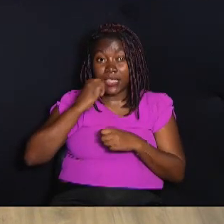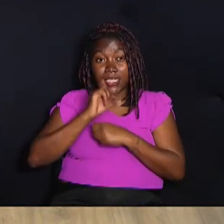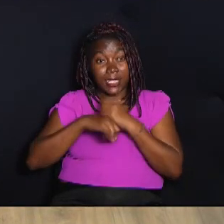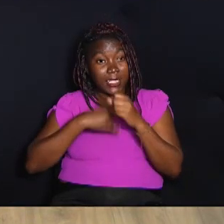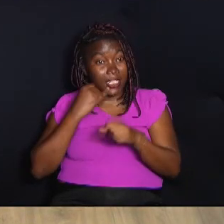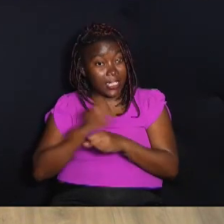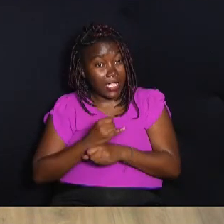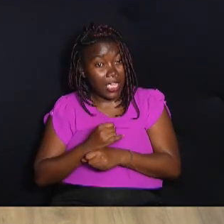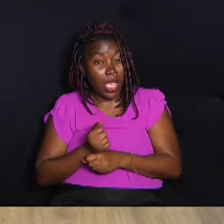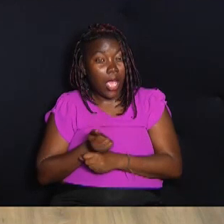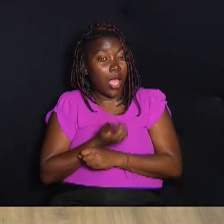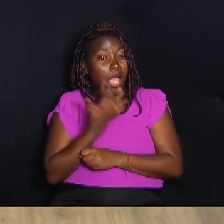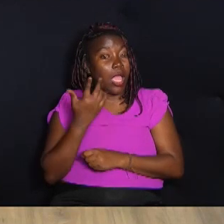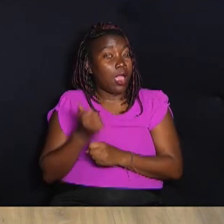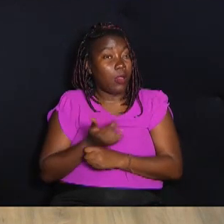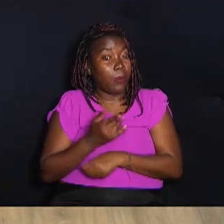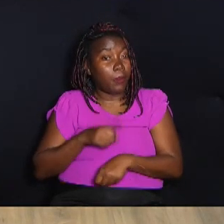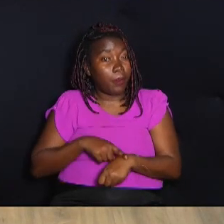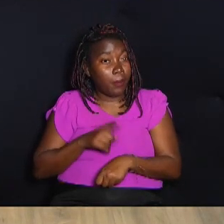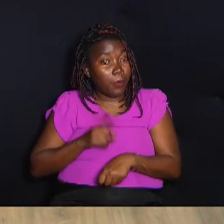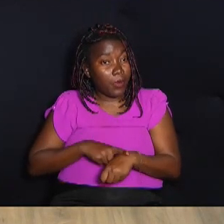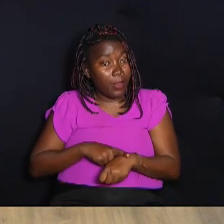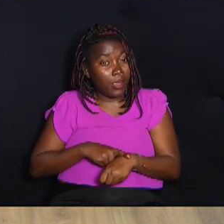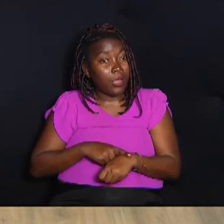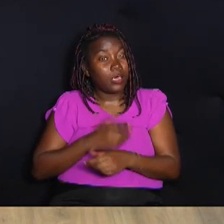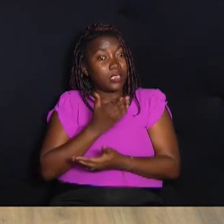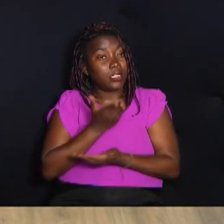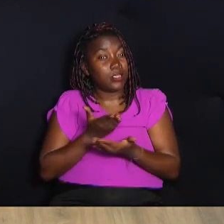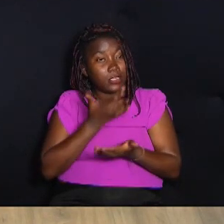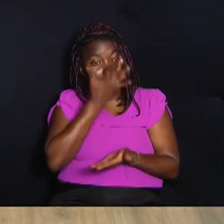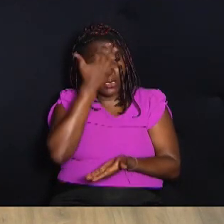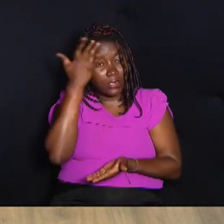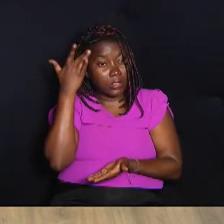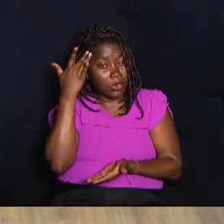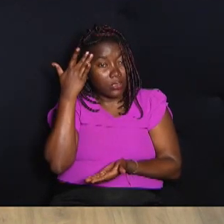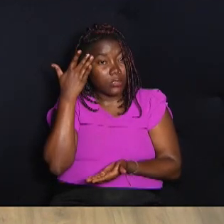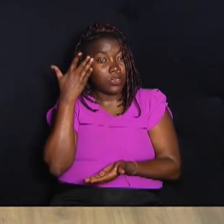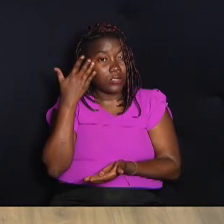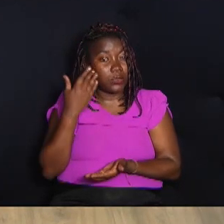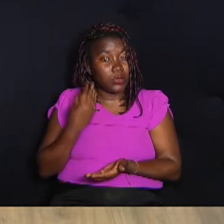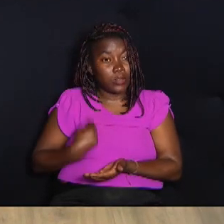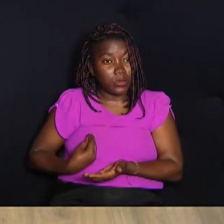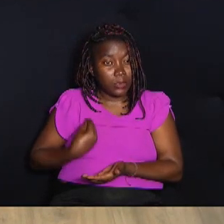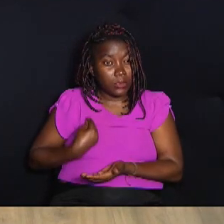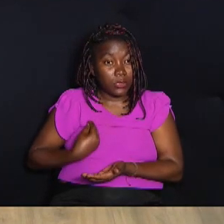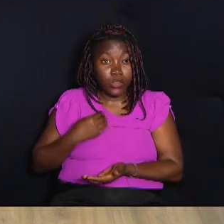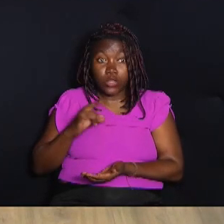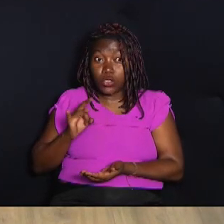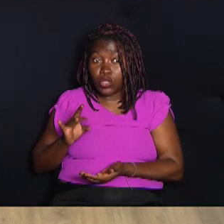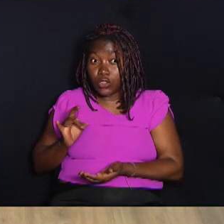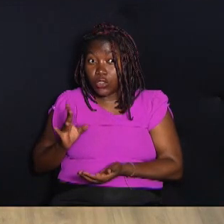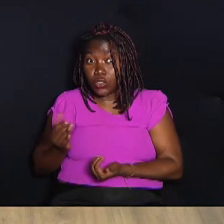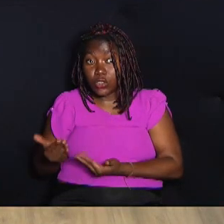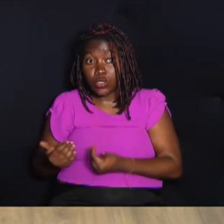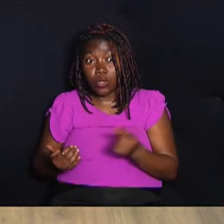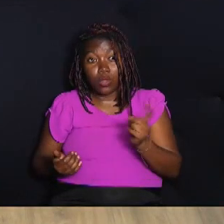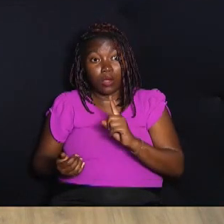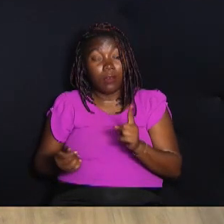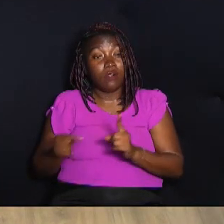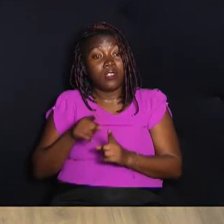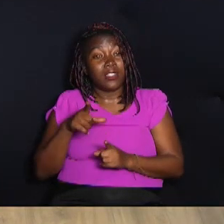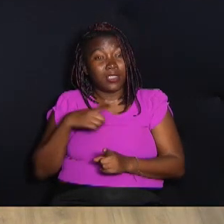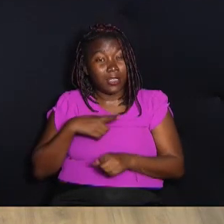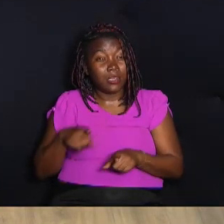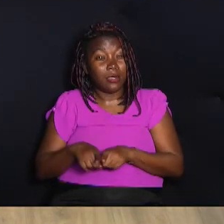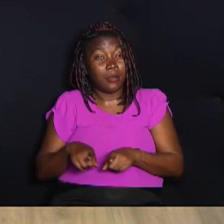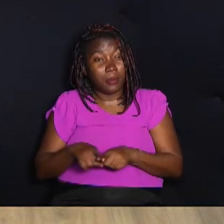com a quantidade de tempo que as pessoas passam, não só os adolescentes. Vocês têm também, algumas discussões